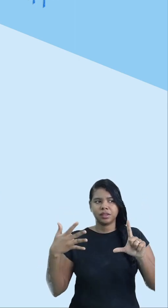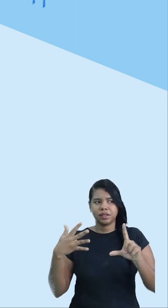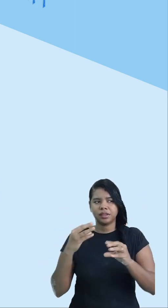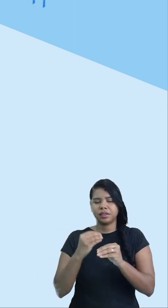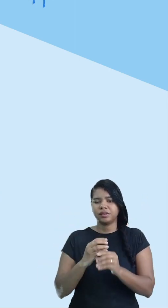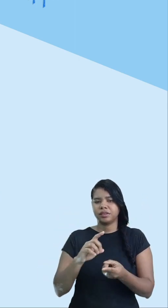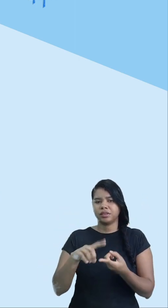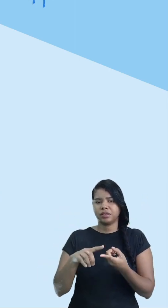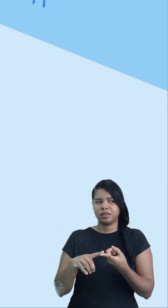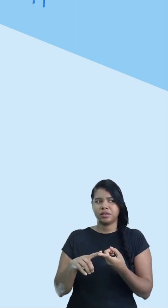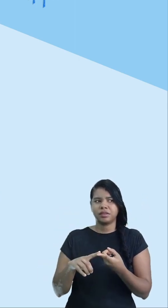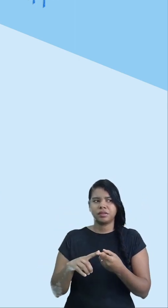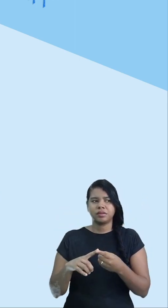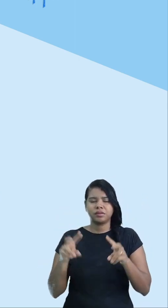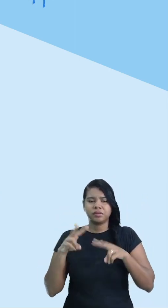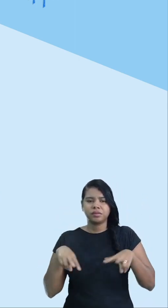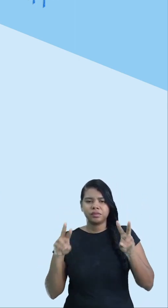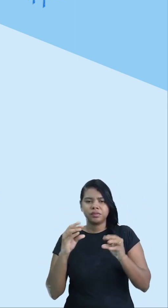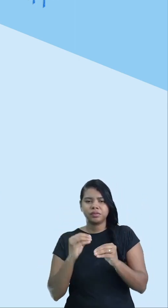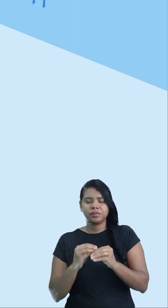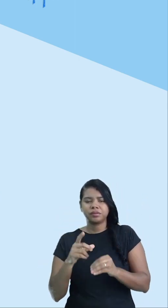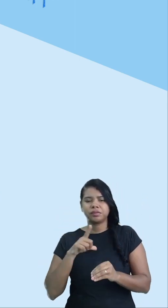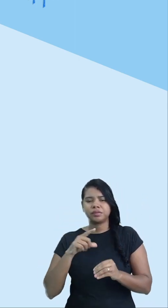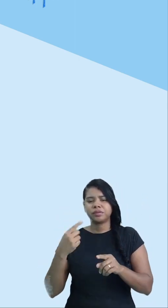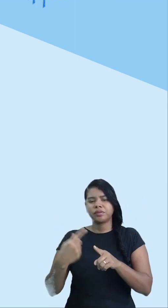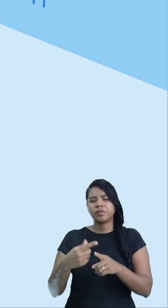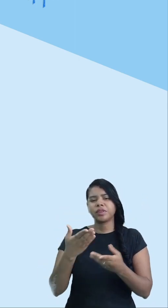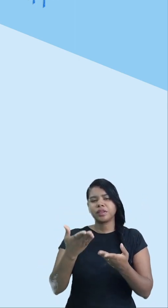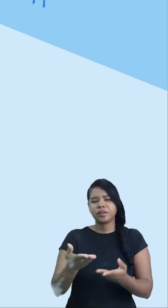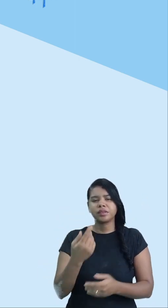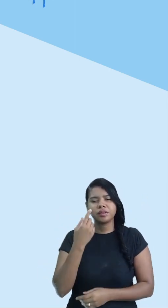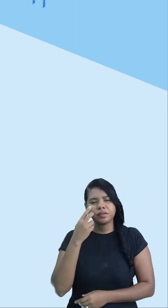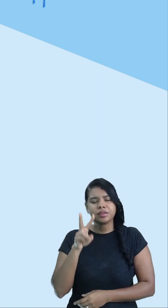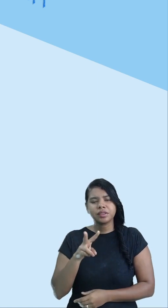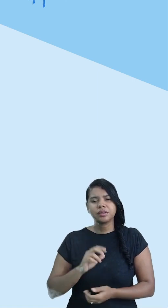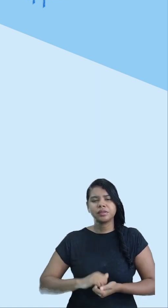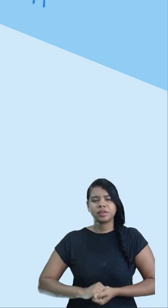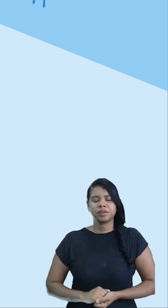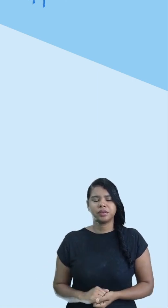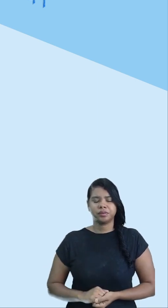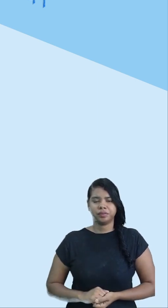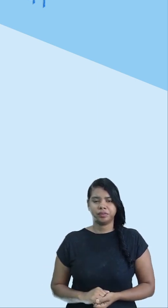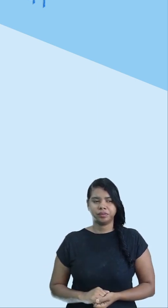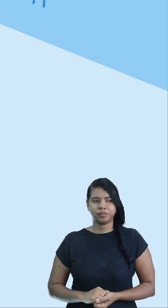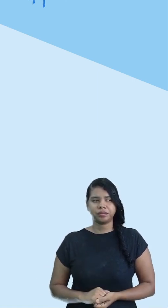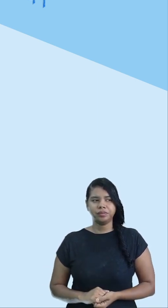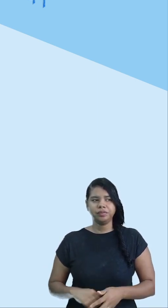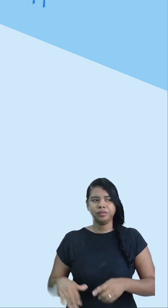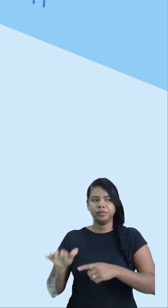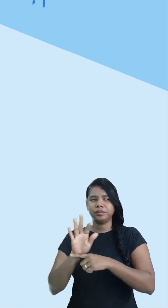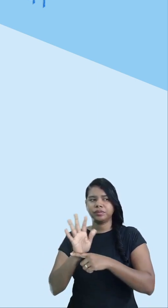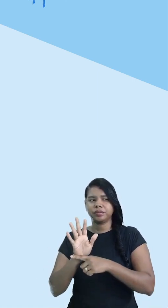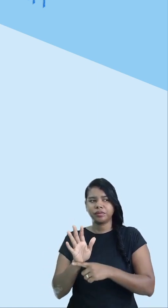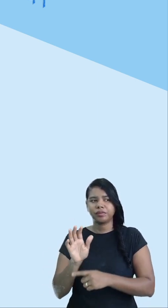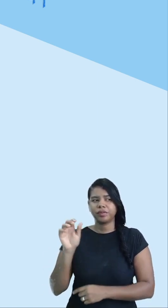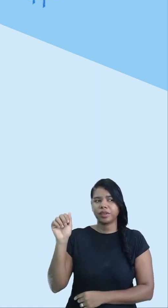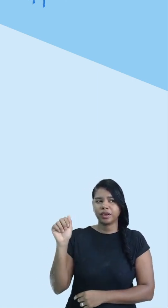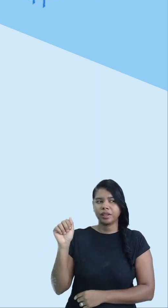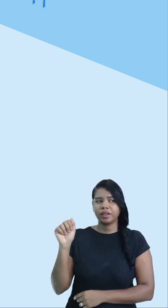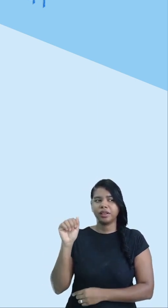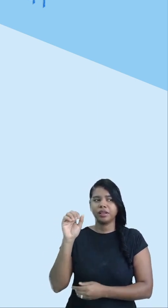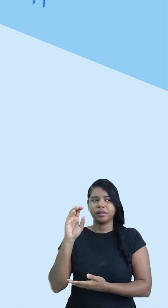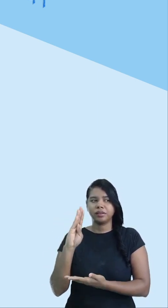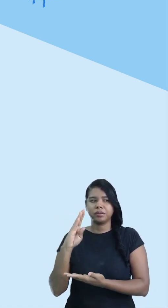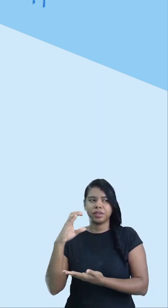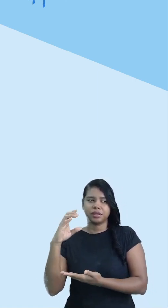streaming de audiovisual, aí tem lá, porque você viu o filme A, aí então tem o B,